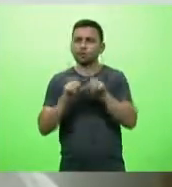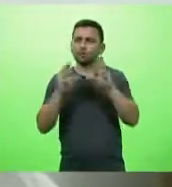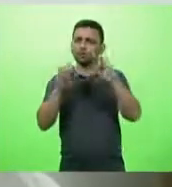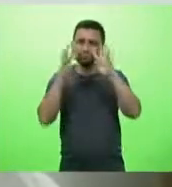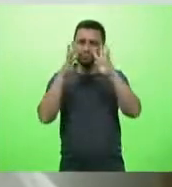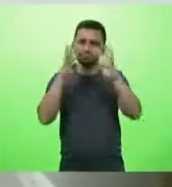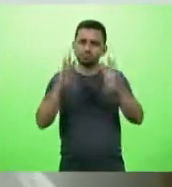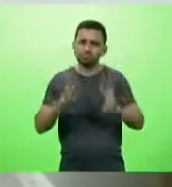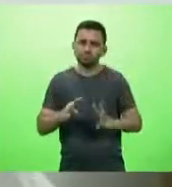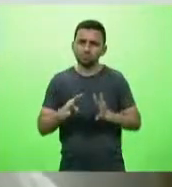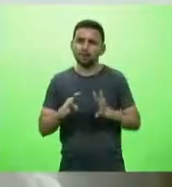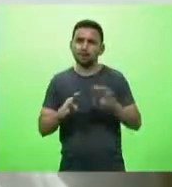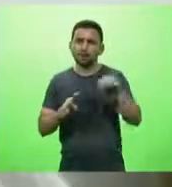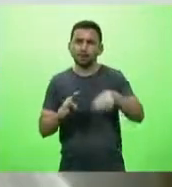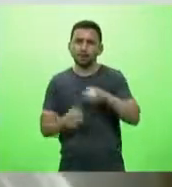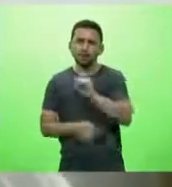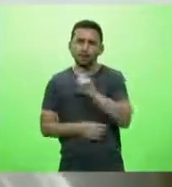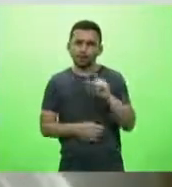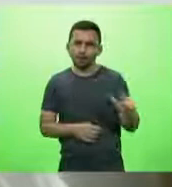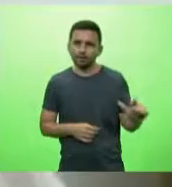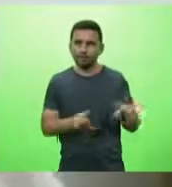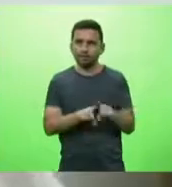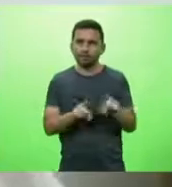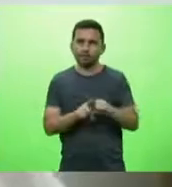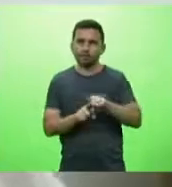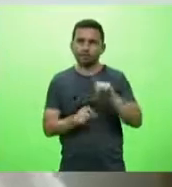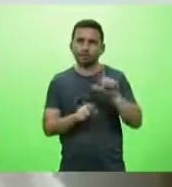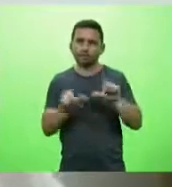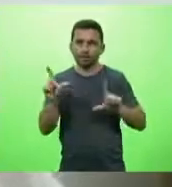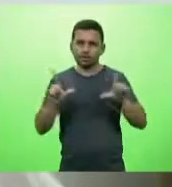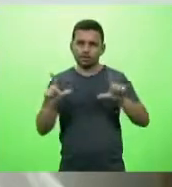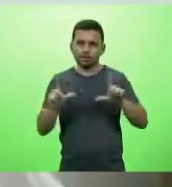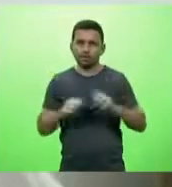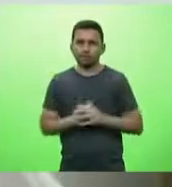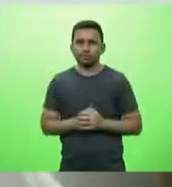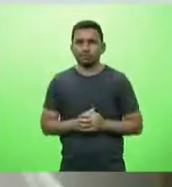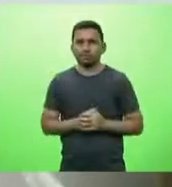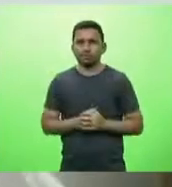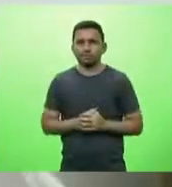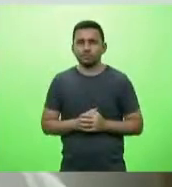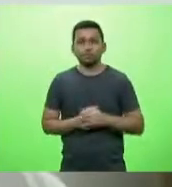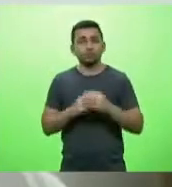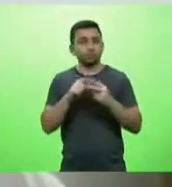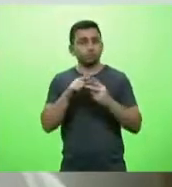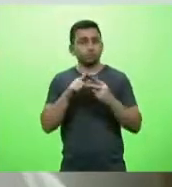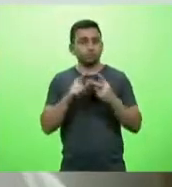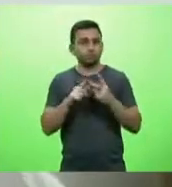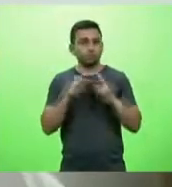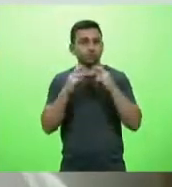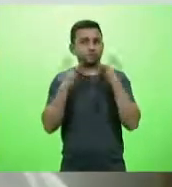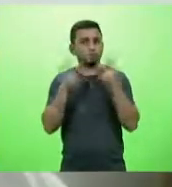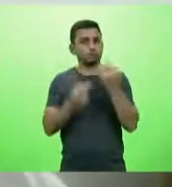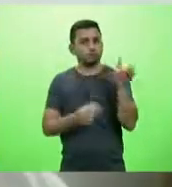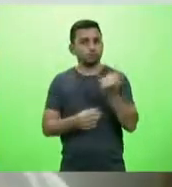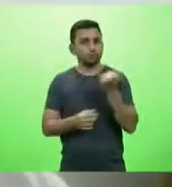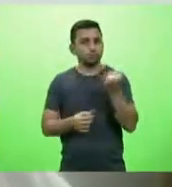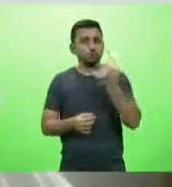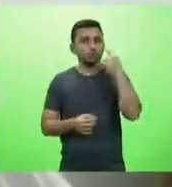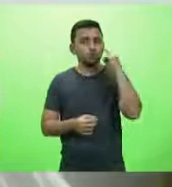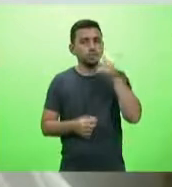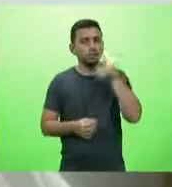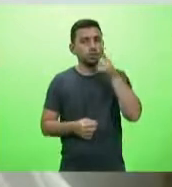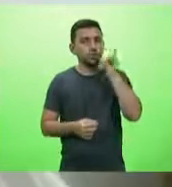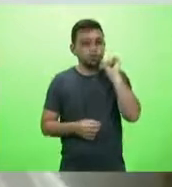pela agência LTVAL. Bem, eu quero trazer as informações de duas audiências importantes que realizamos no dia de